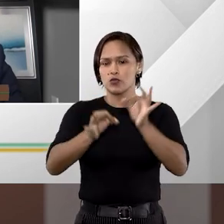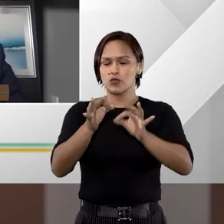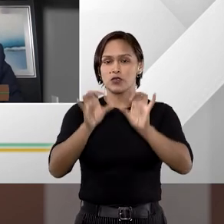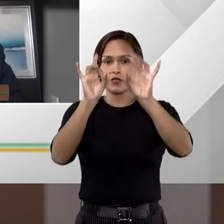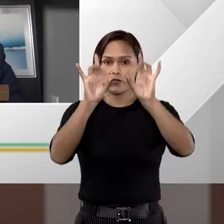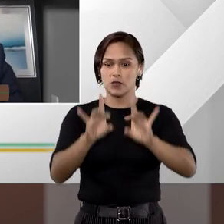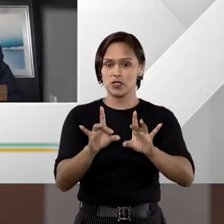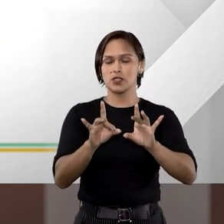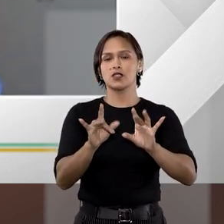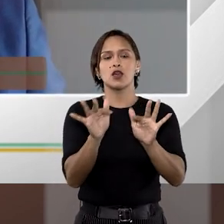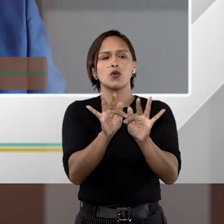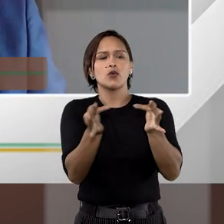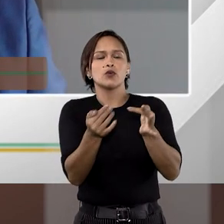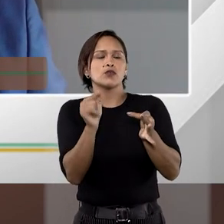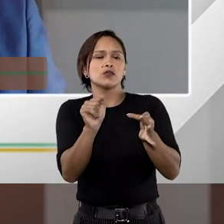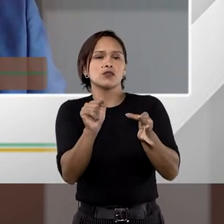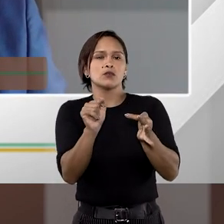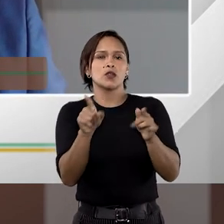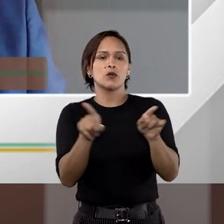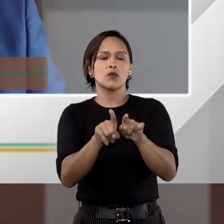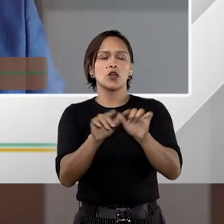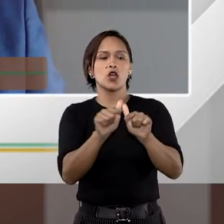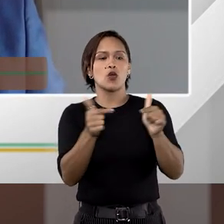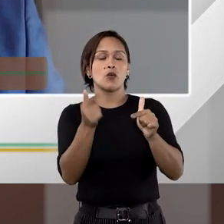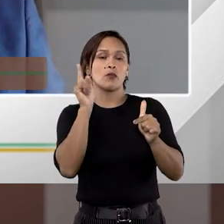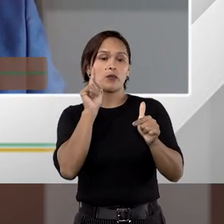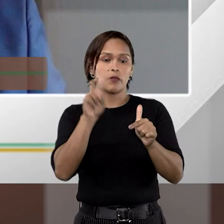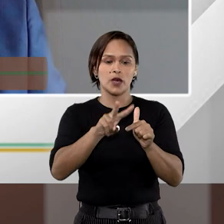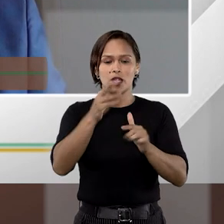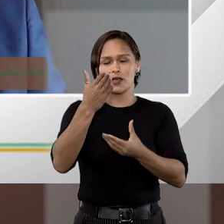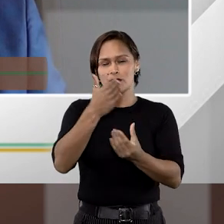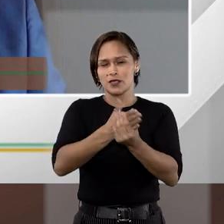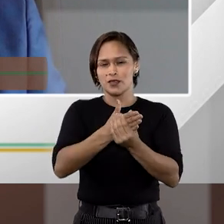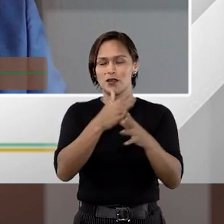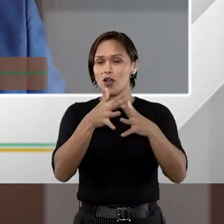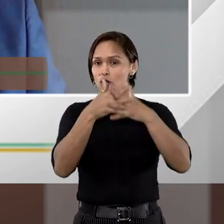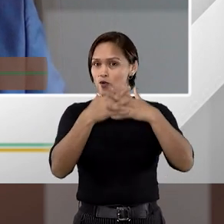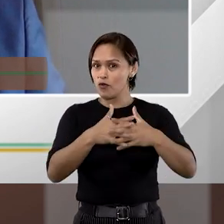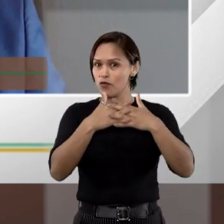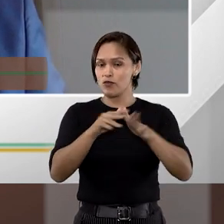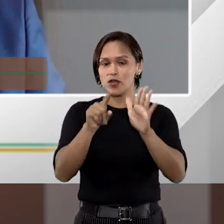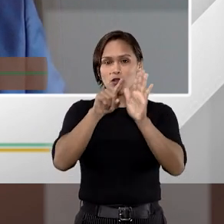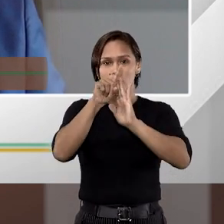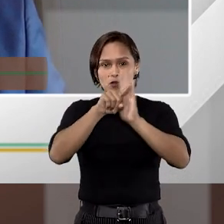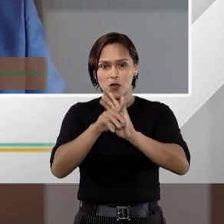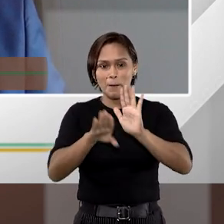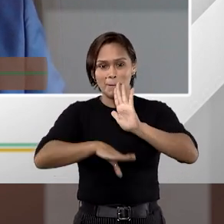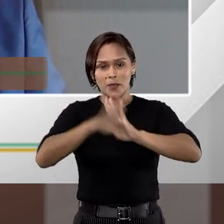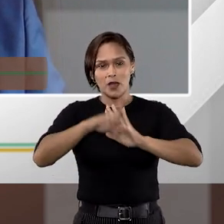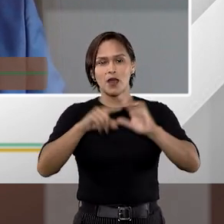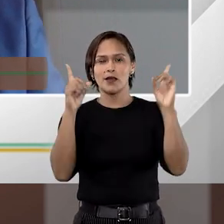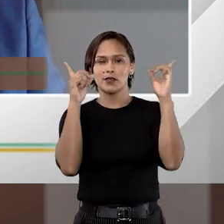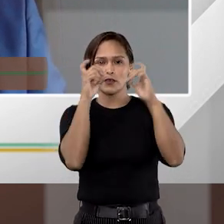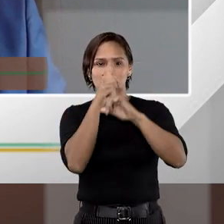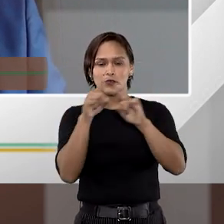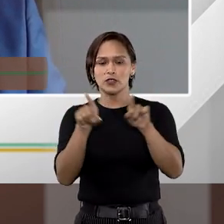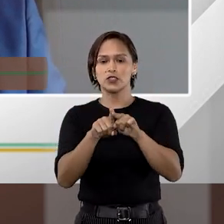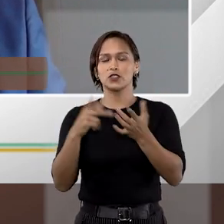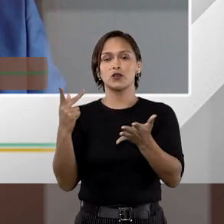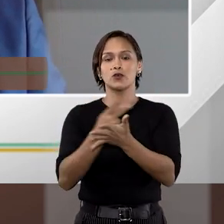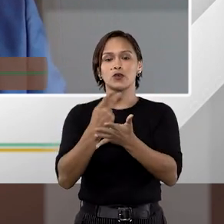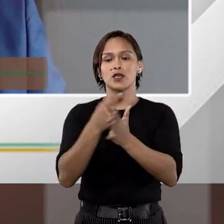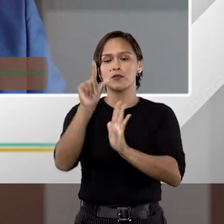dos juizados especiais e o da simplicidade né de sorte que para casos mais complexos de apuração mais difícil